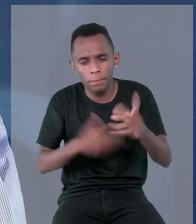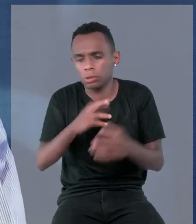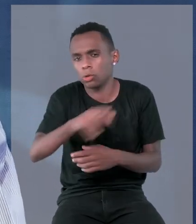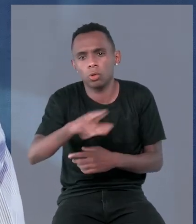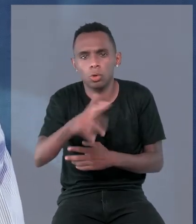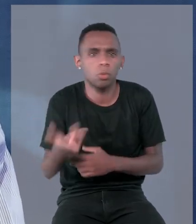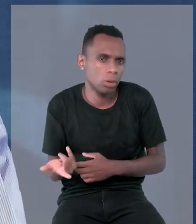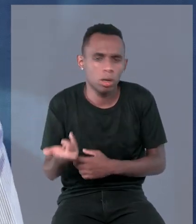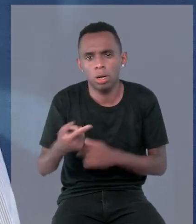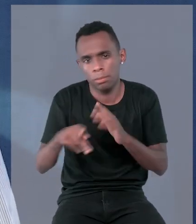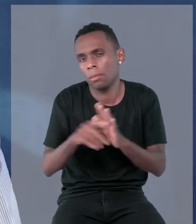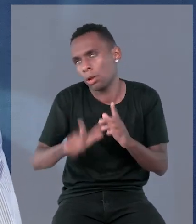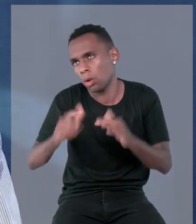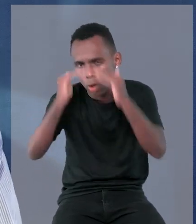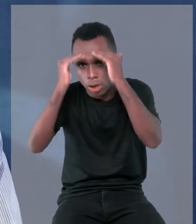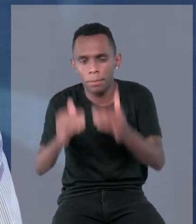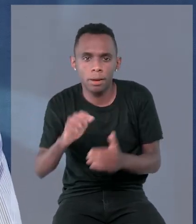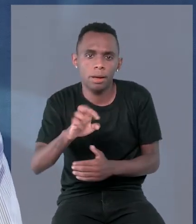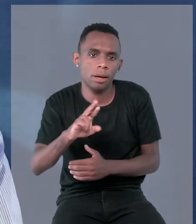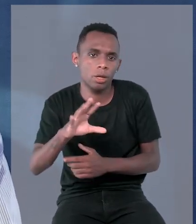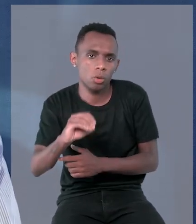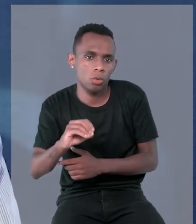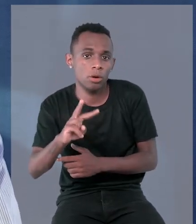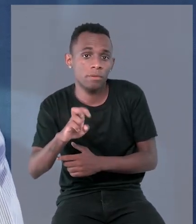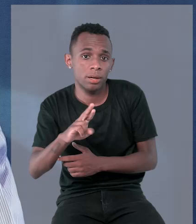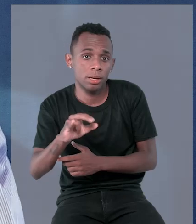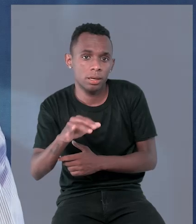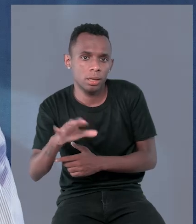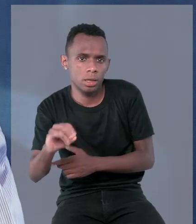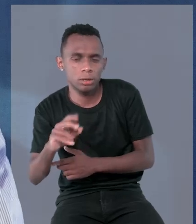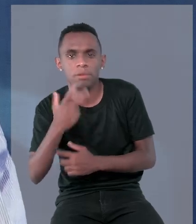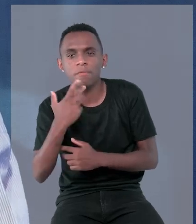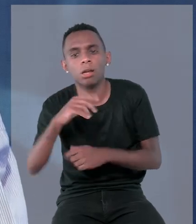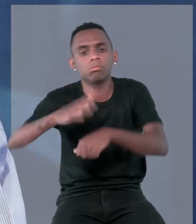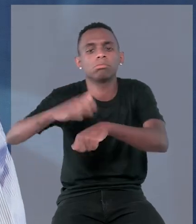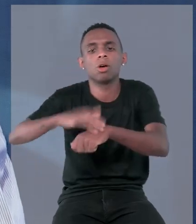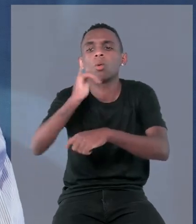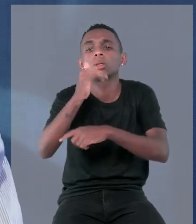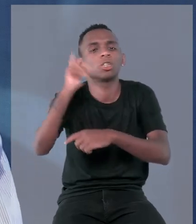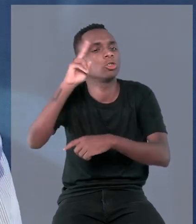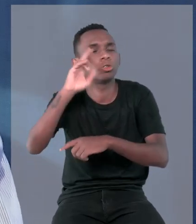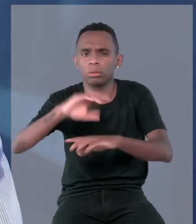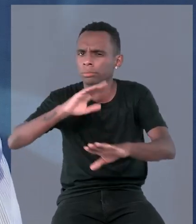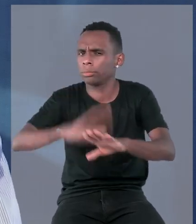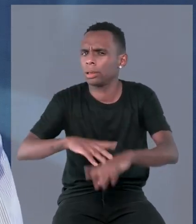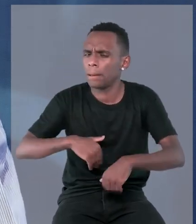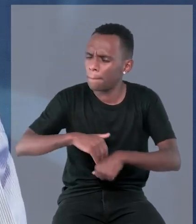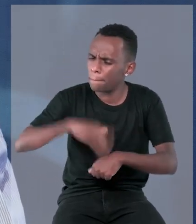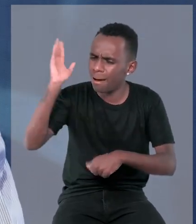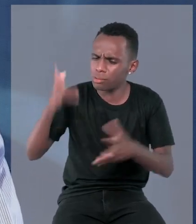não apenas com todo respeito ao Érico Veríssimo. O Érico Veríssimo dizia que ele era apenas um contador de história, nós sabemos que não, que ele é bem mais que